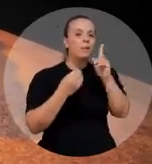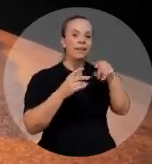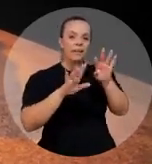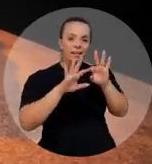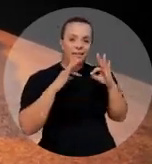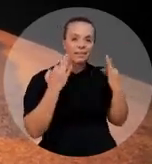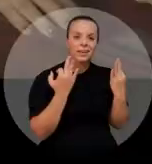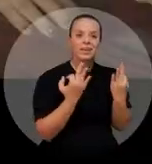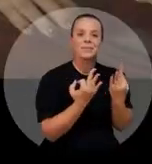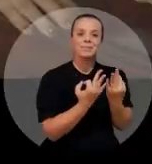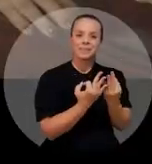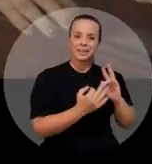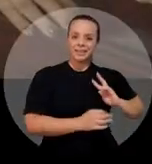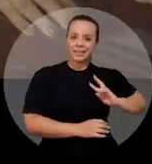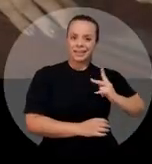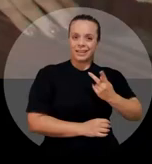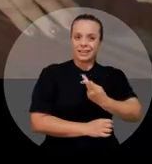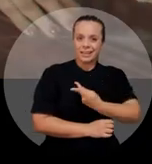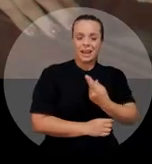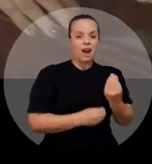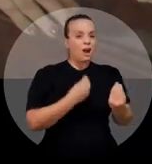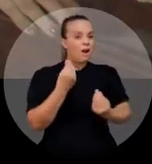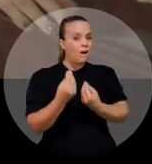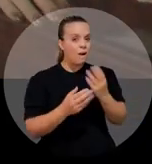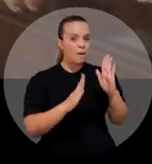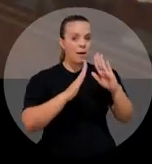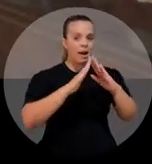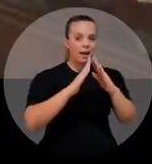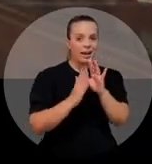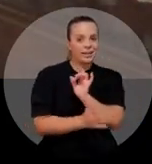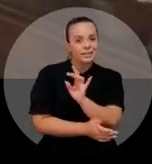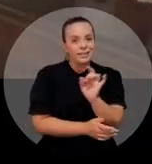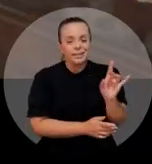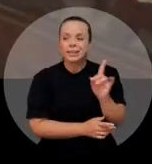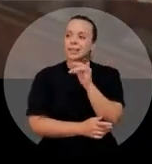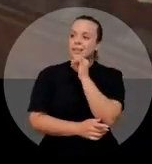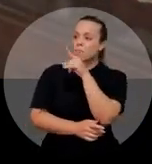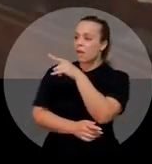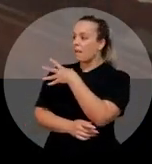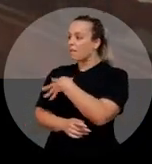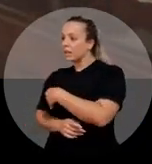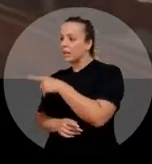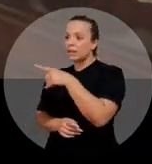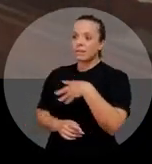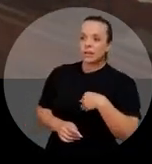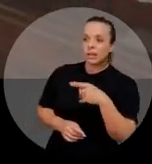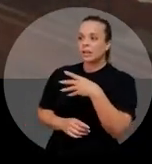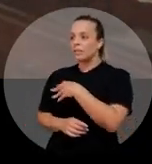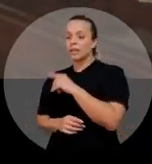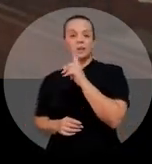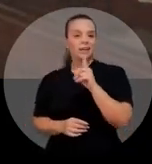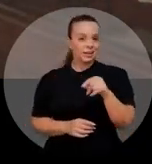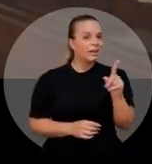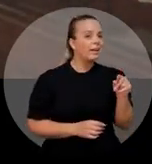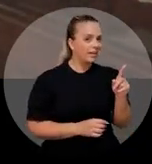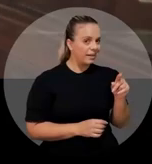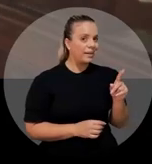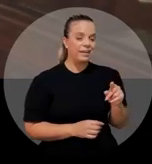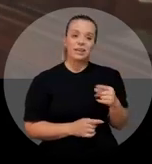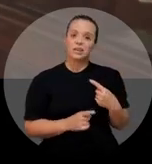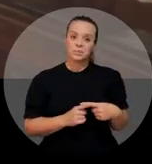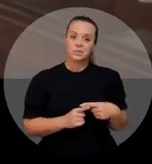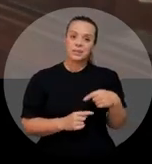de família drag. O conceito da família drag nostra, da casa, de cada um. Uma que é filha da outra, que é filha da outra.